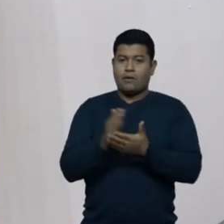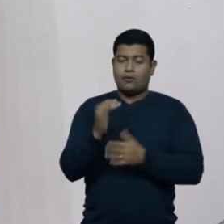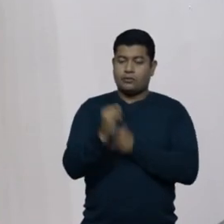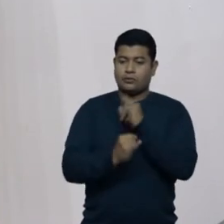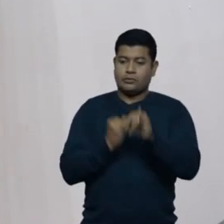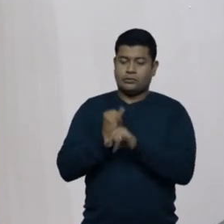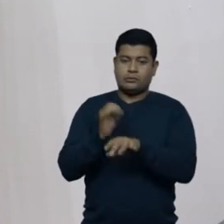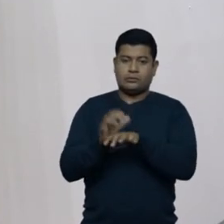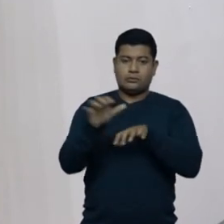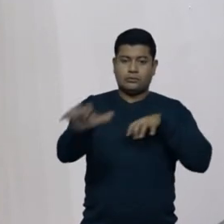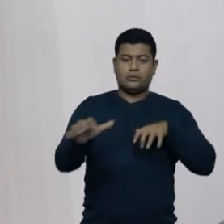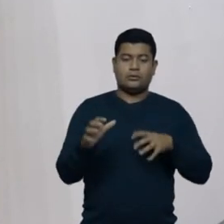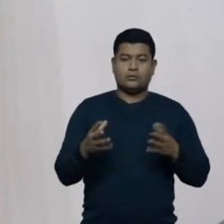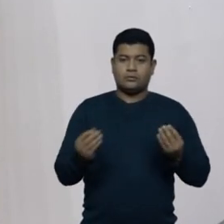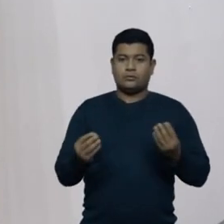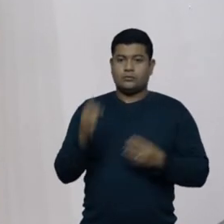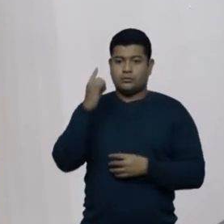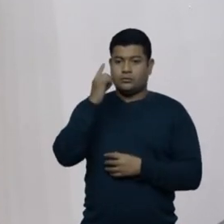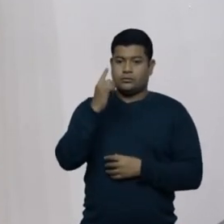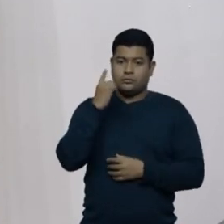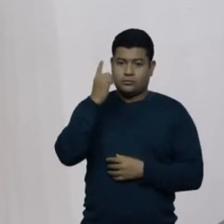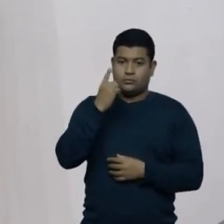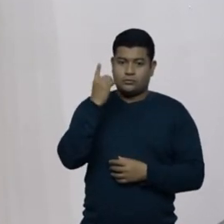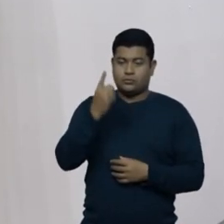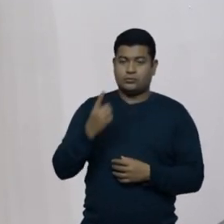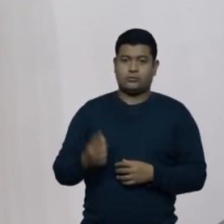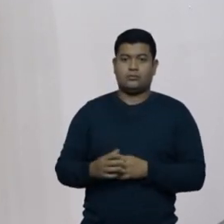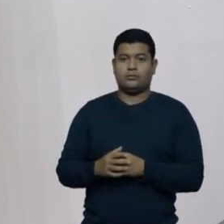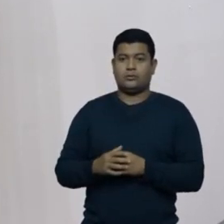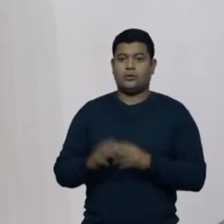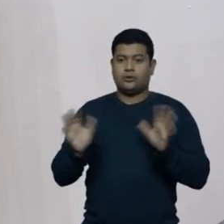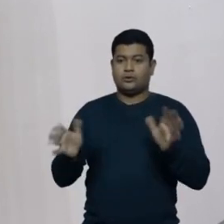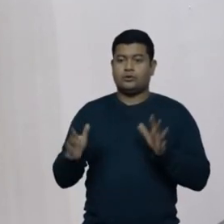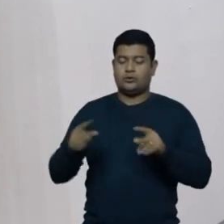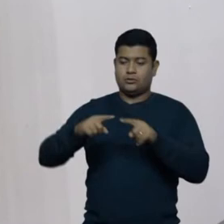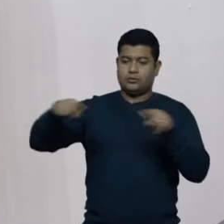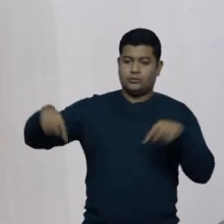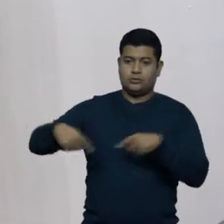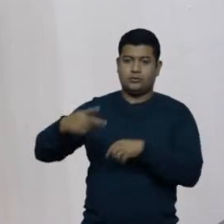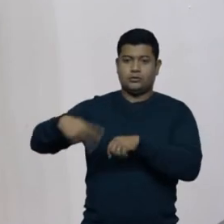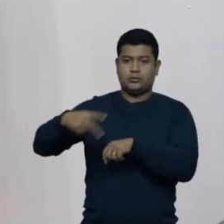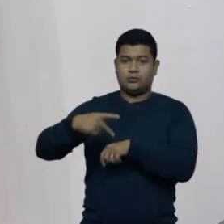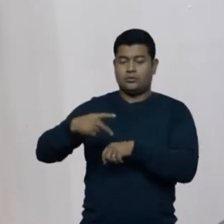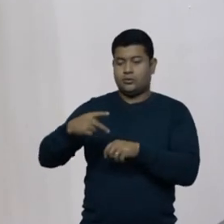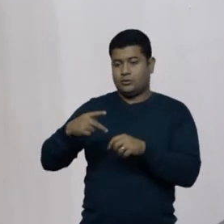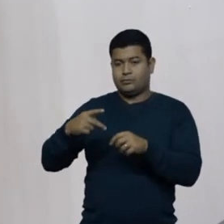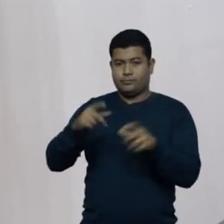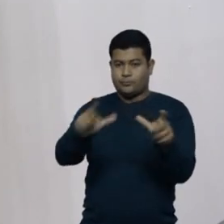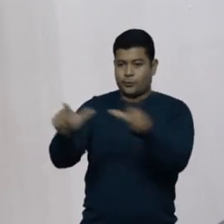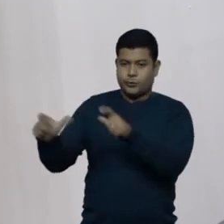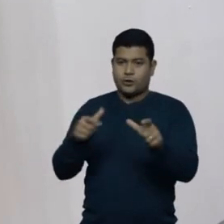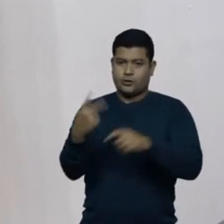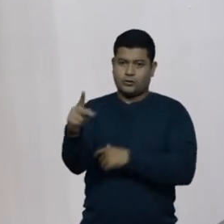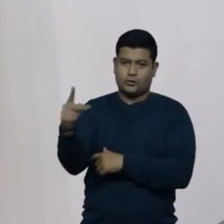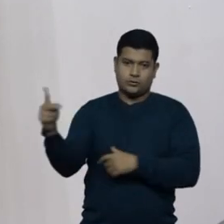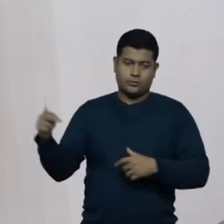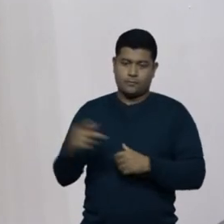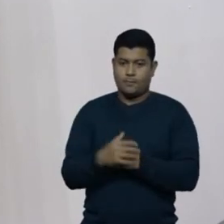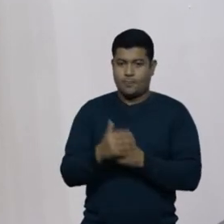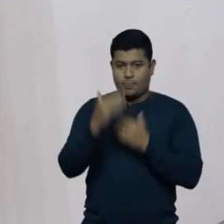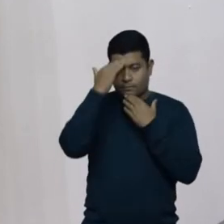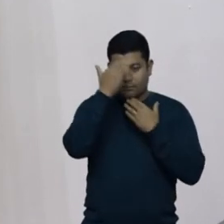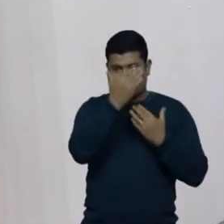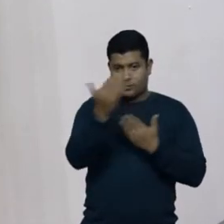também, muitos deputados fazendo dos seus escritórios não estão aqui. Obrigado e que Deus abençoe a